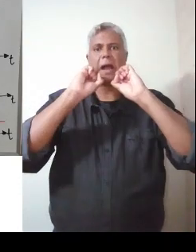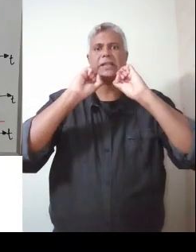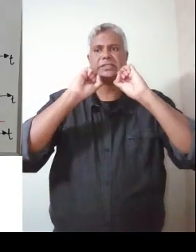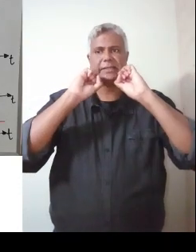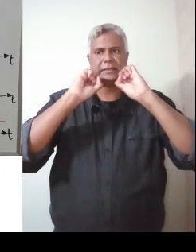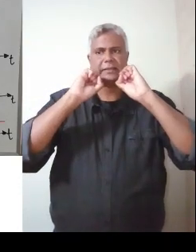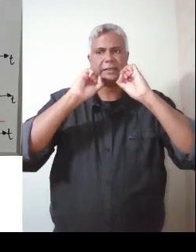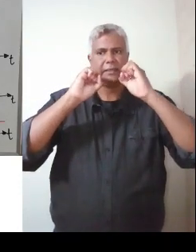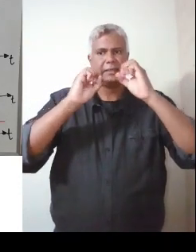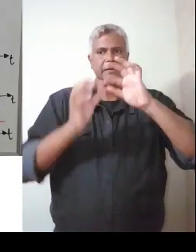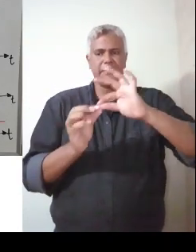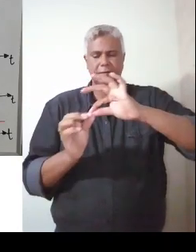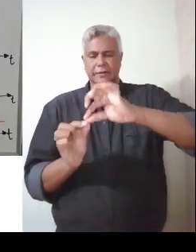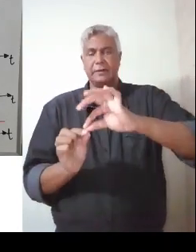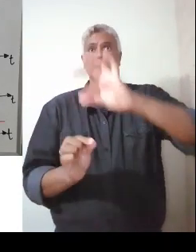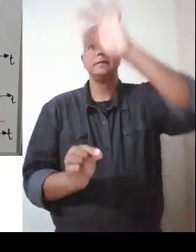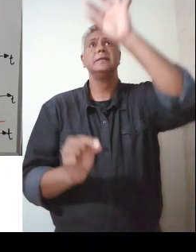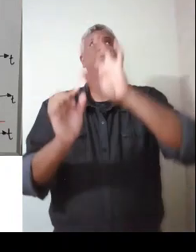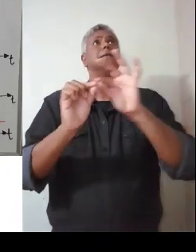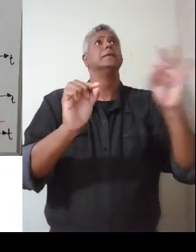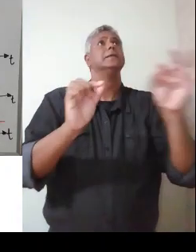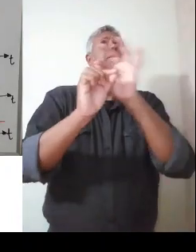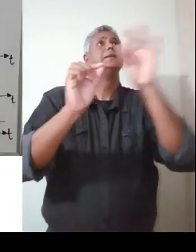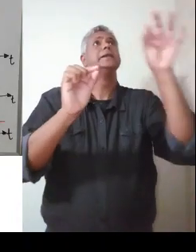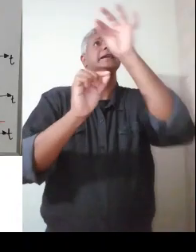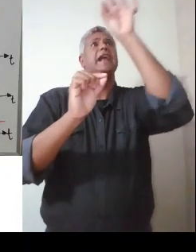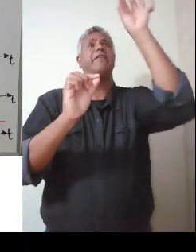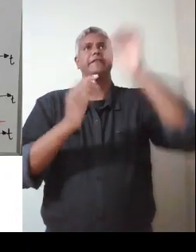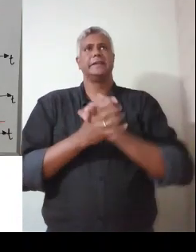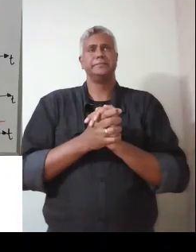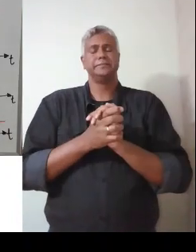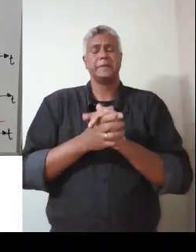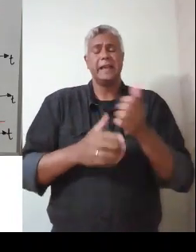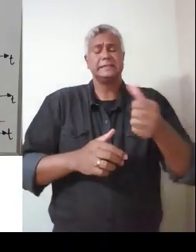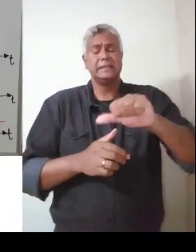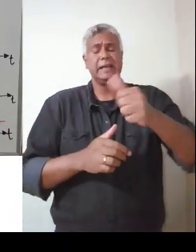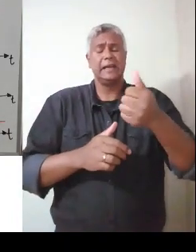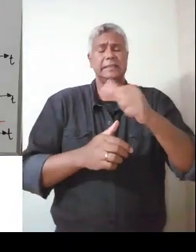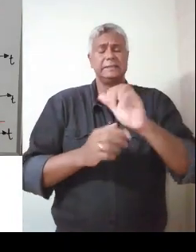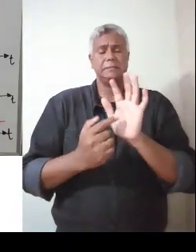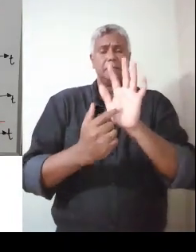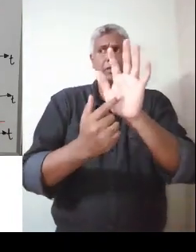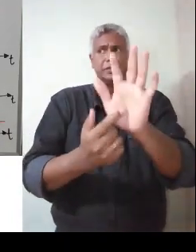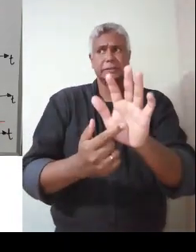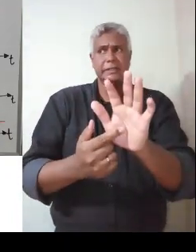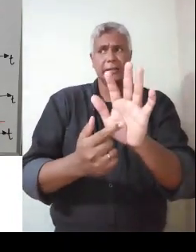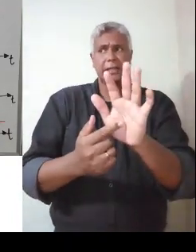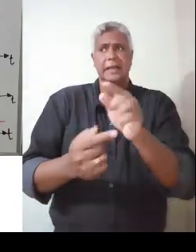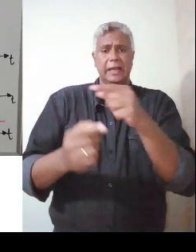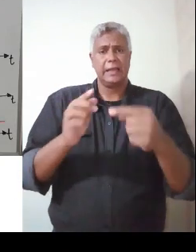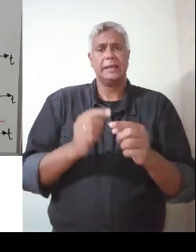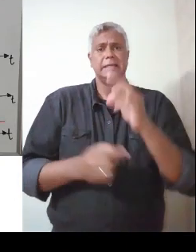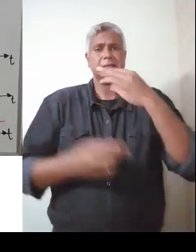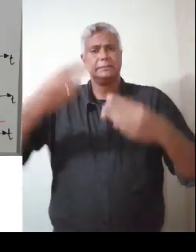retilíneo uniforme, ele tem a análise através de 3 gráficos exemplo, que eu